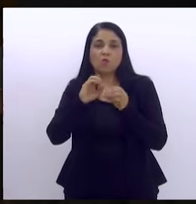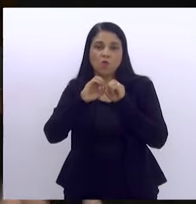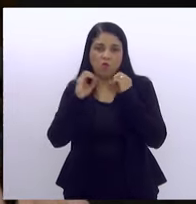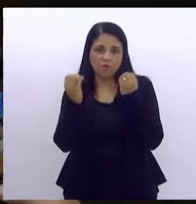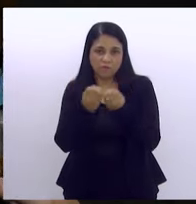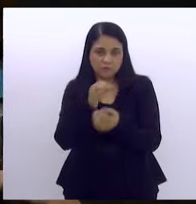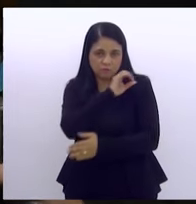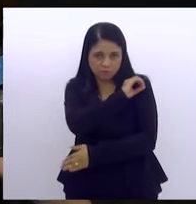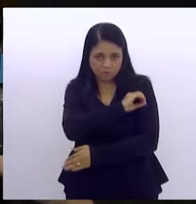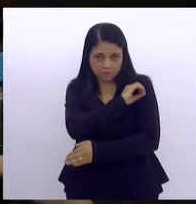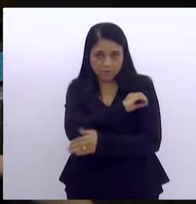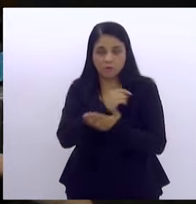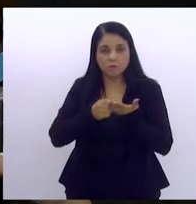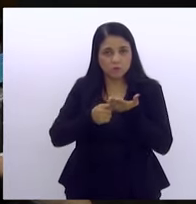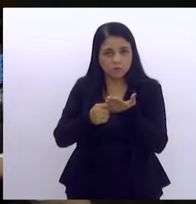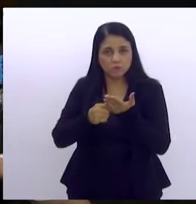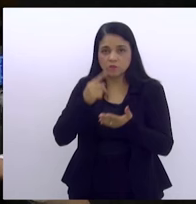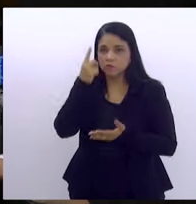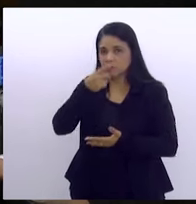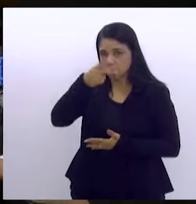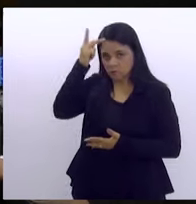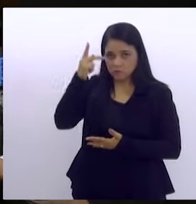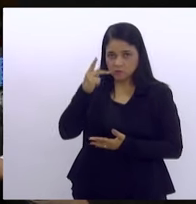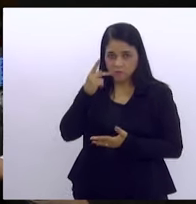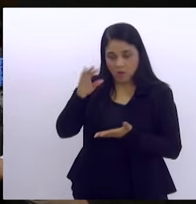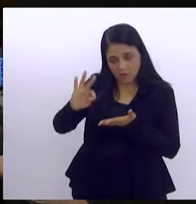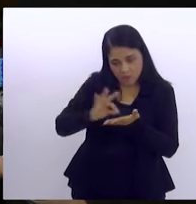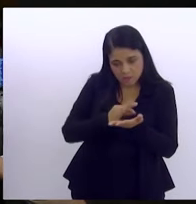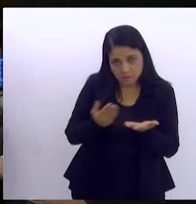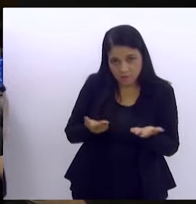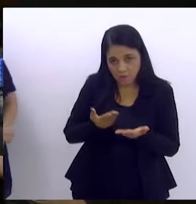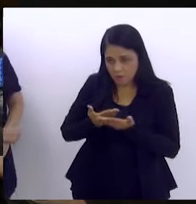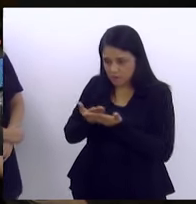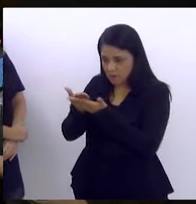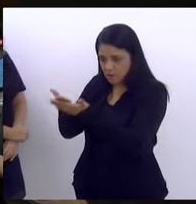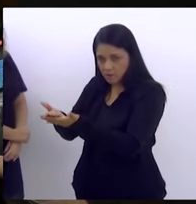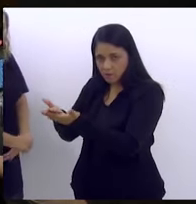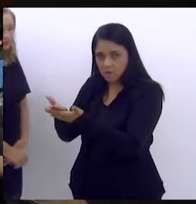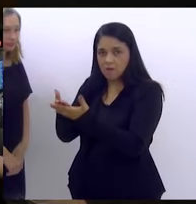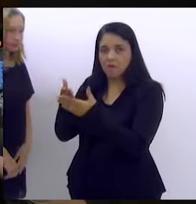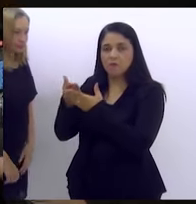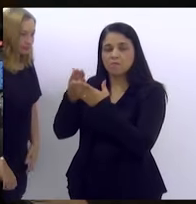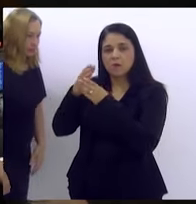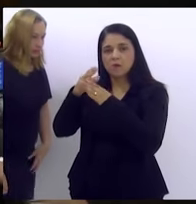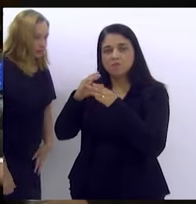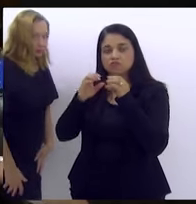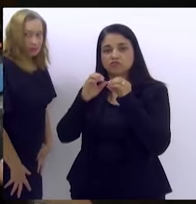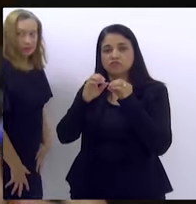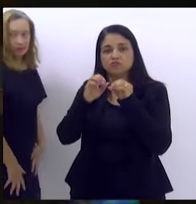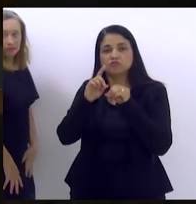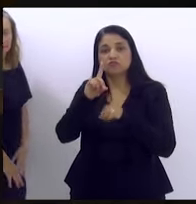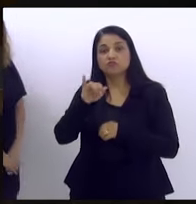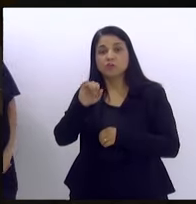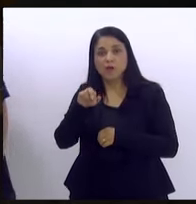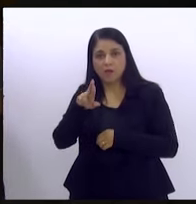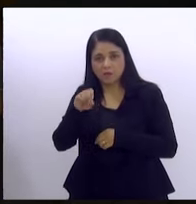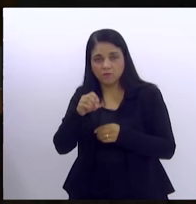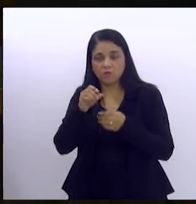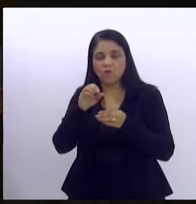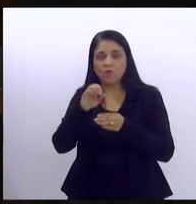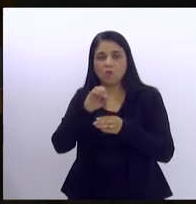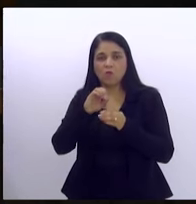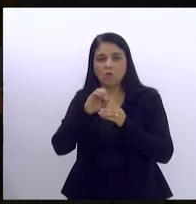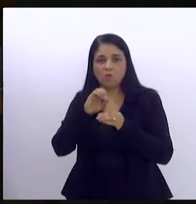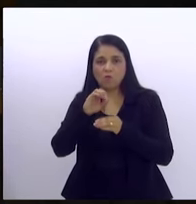deputado Luiz Paulo de, assim que eu assinar aqui agora, já encaminhar para uma publicação no Diário Oficial Extra e peço aqui